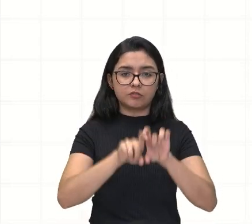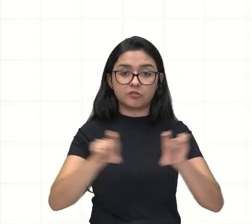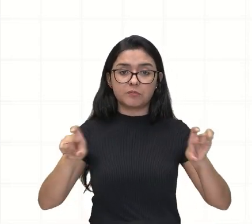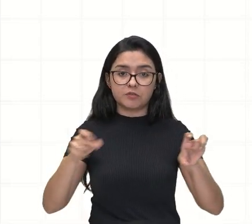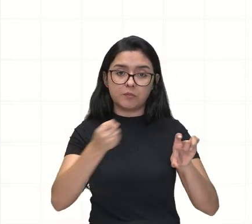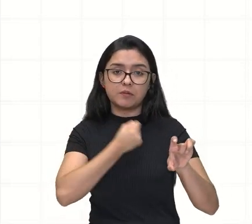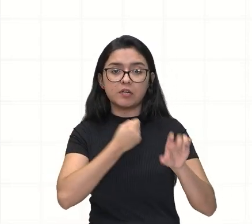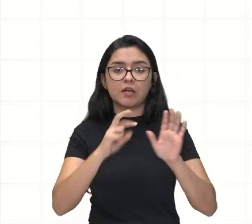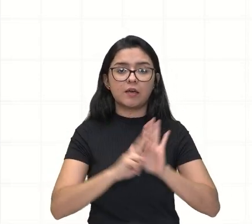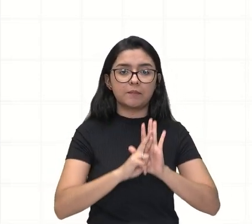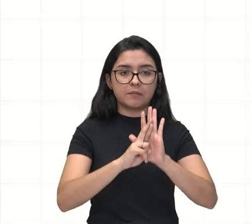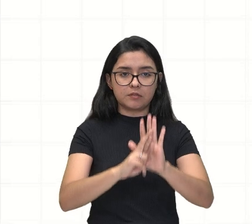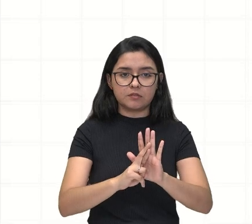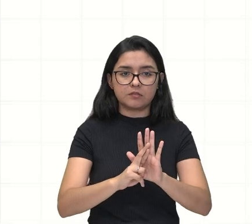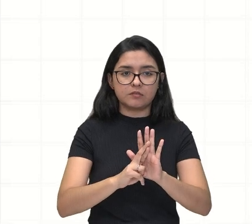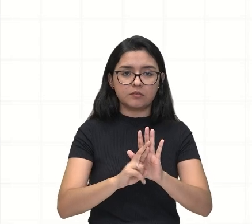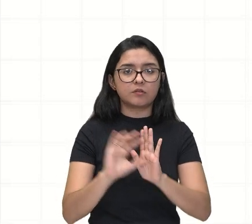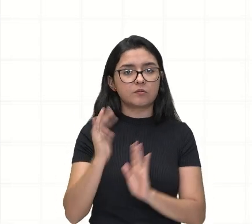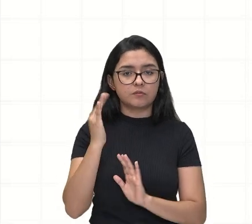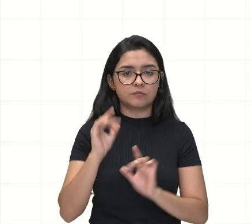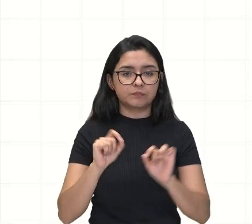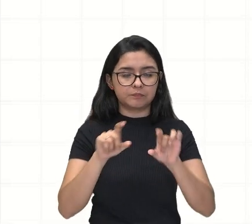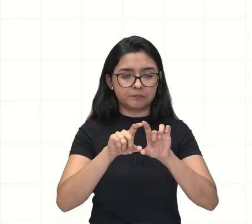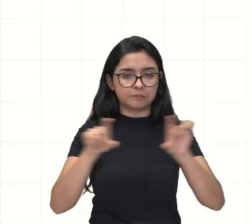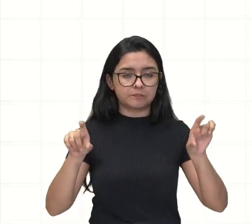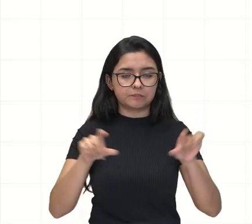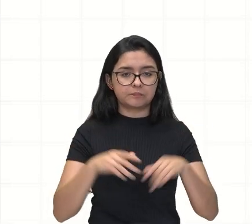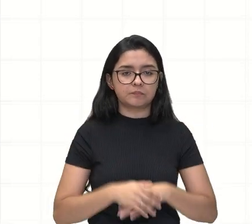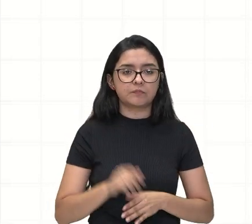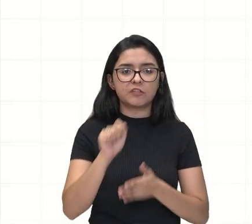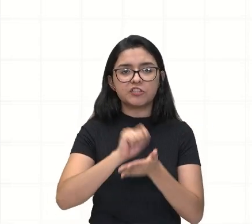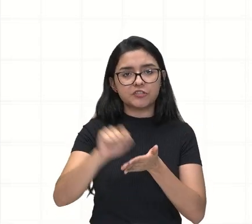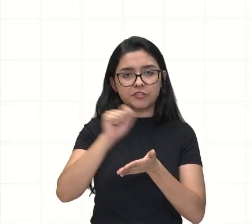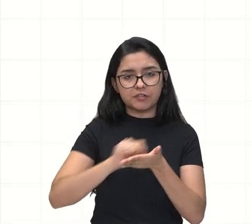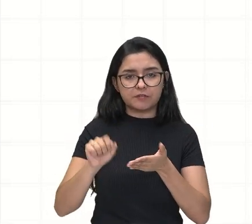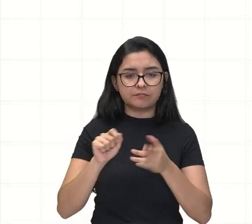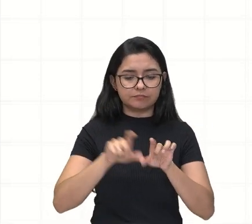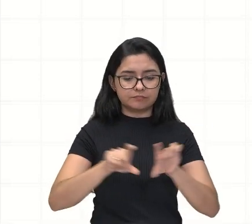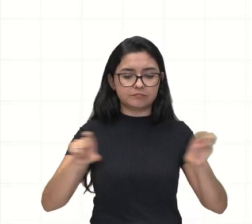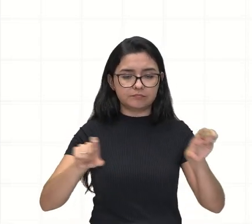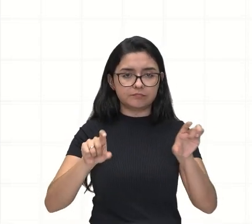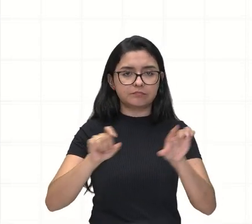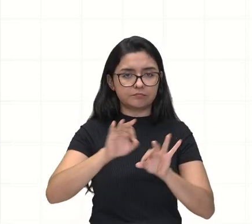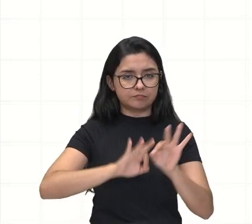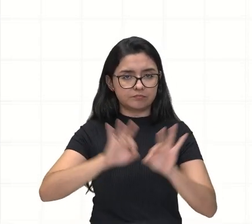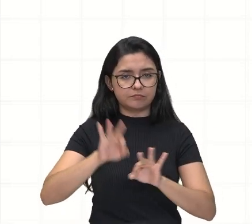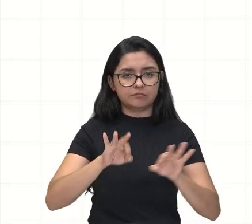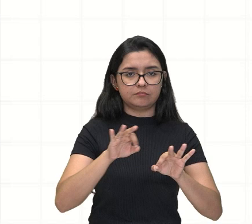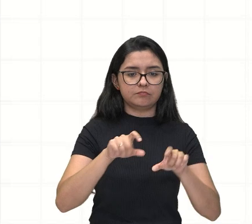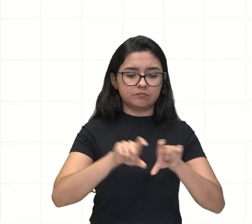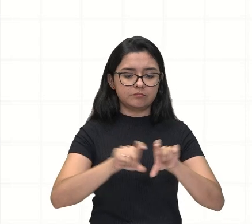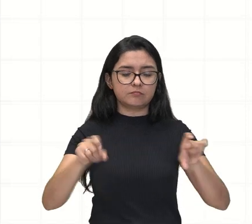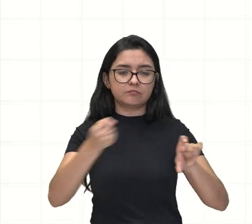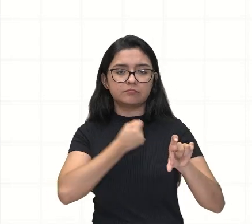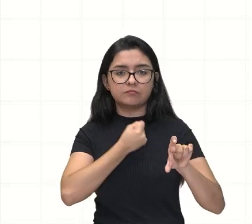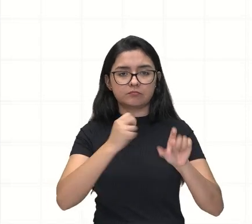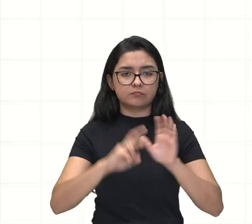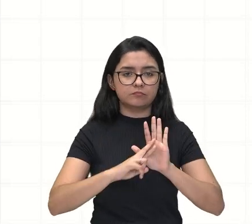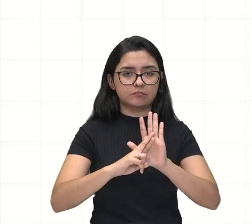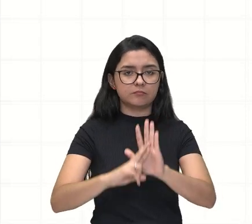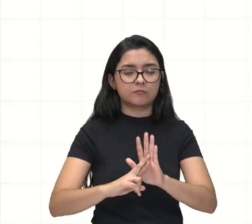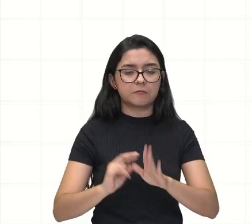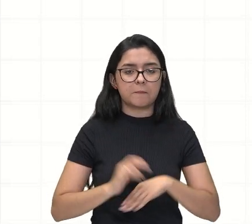que representa a situação. Escreva uma expressão que represente tal